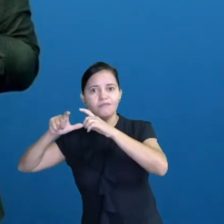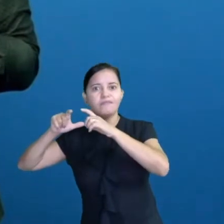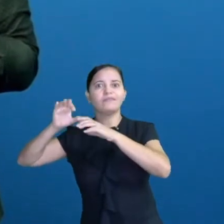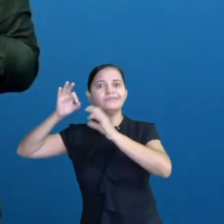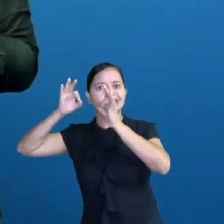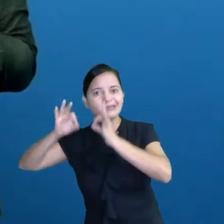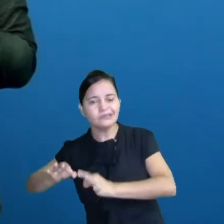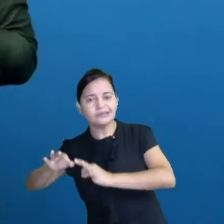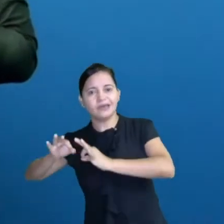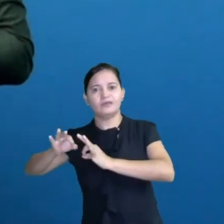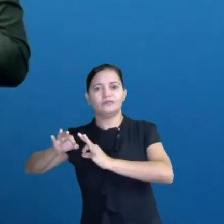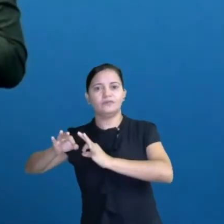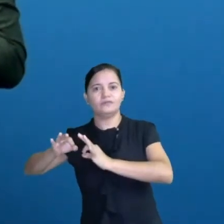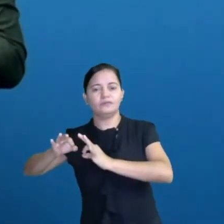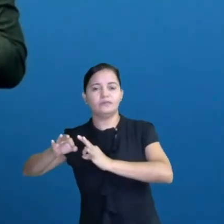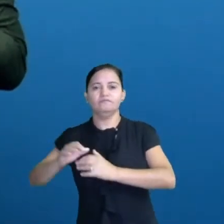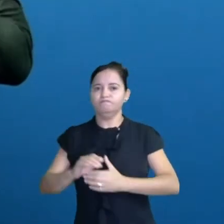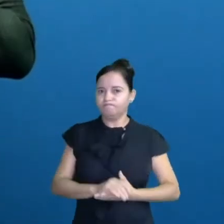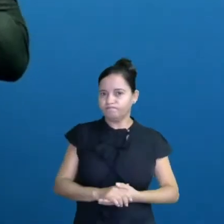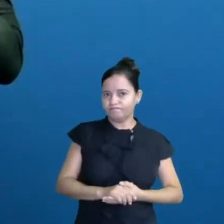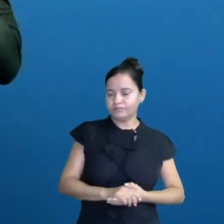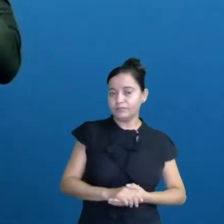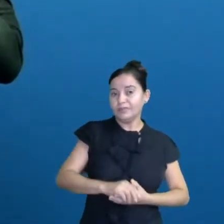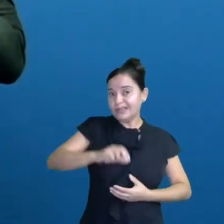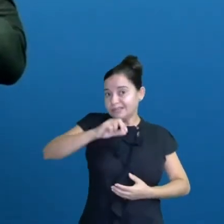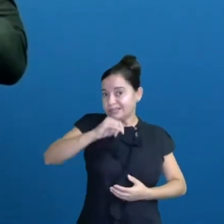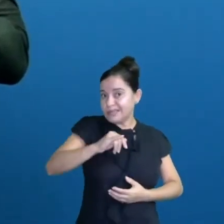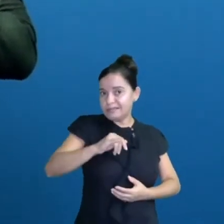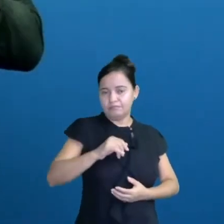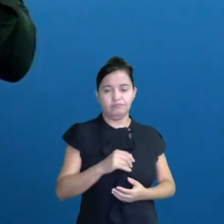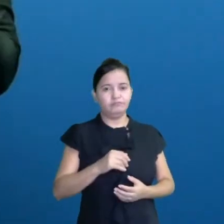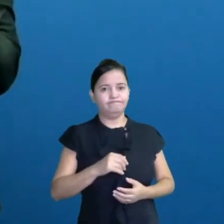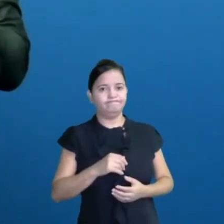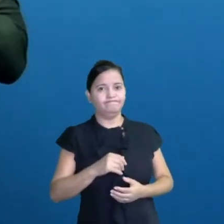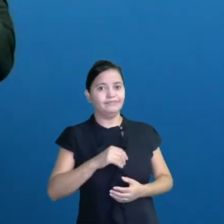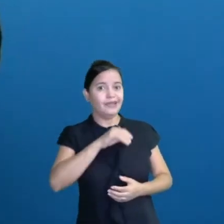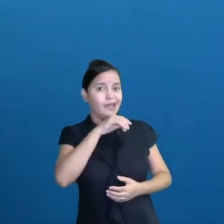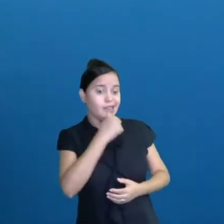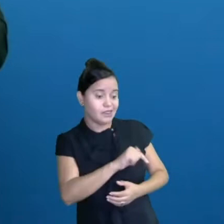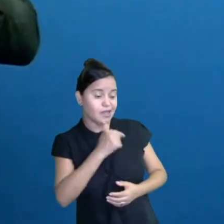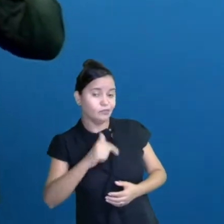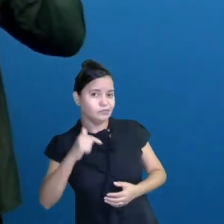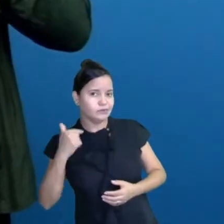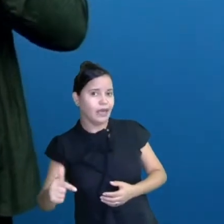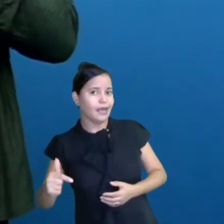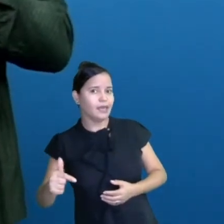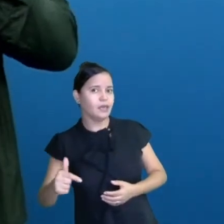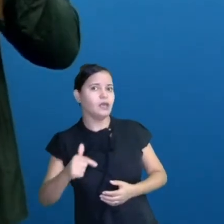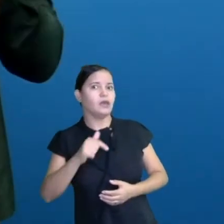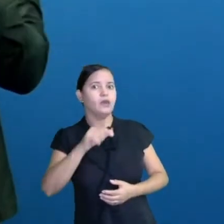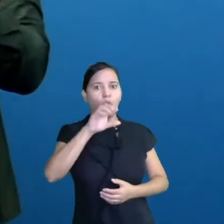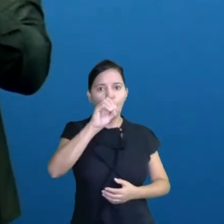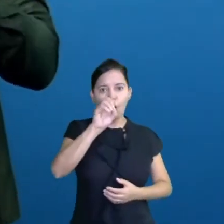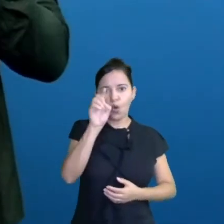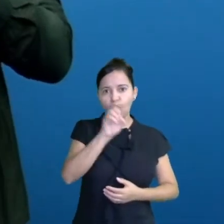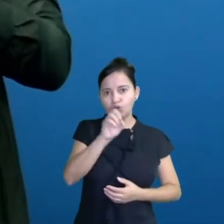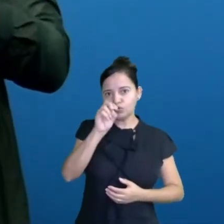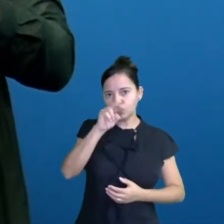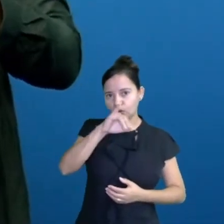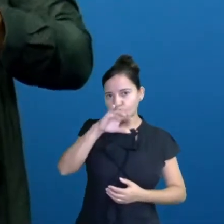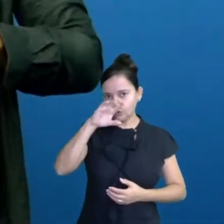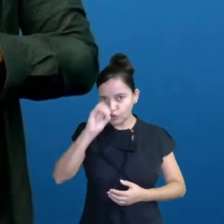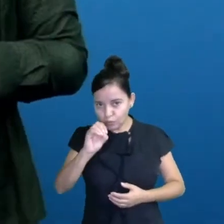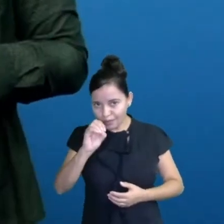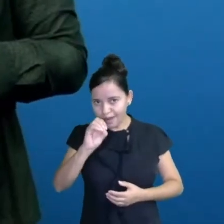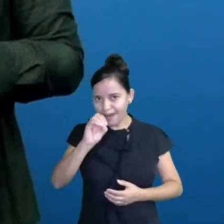tivesse essa camada de ozônio em um local que não é ideal para a vida, por que eu digo isso? Não seria ideal para a vida, para a gente poder